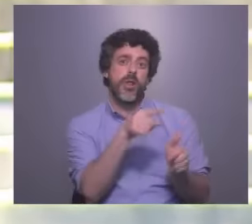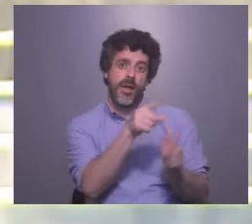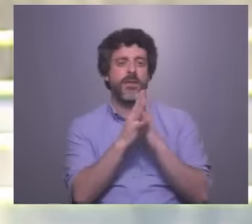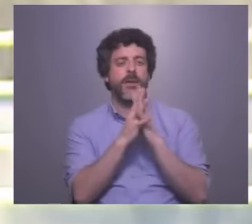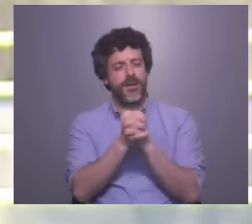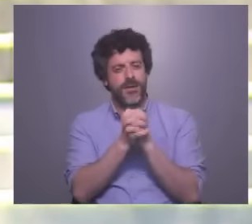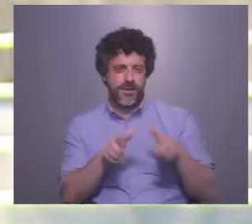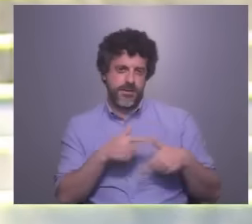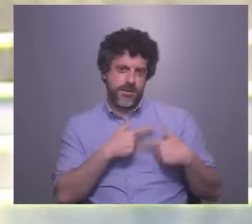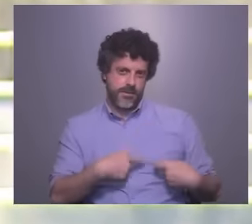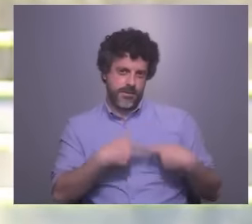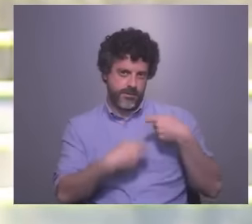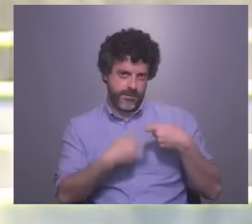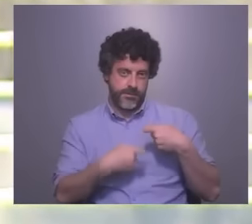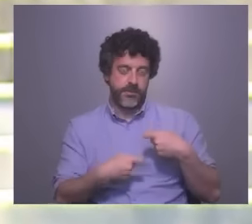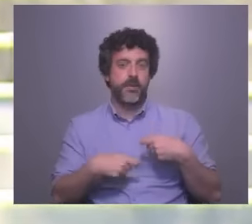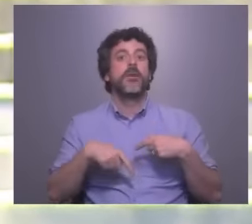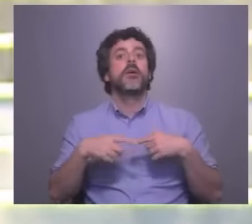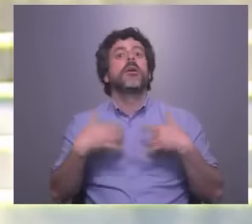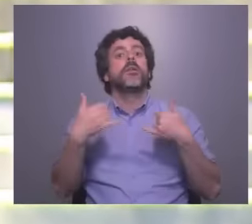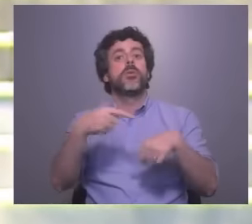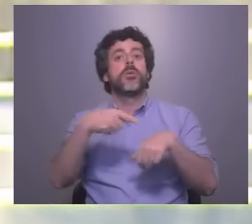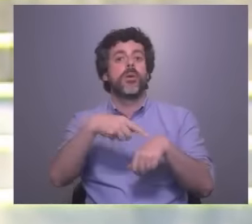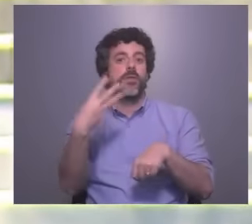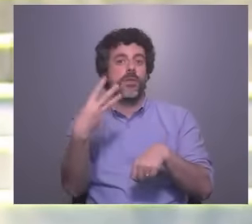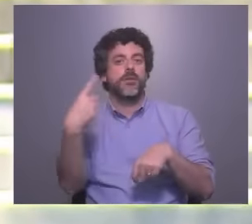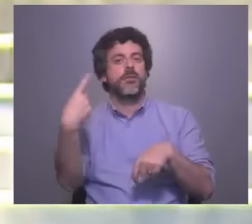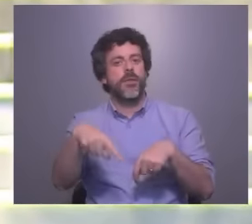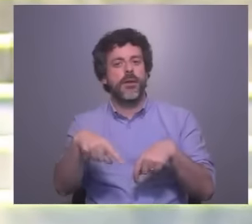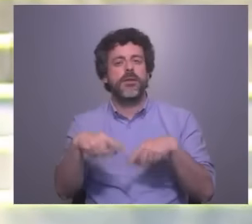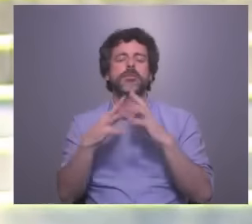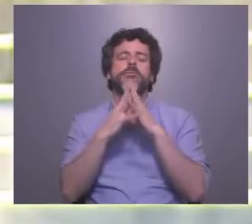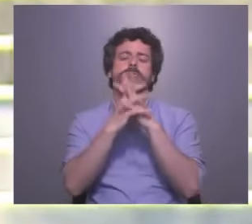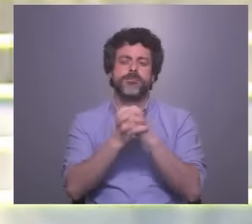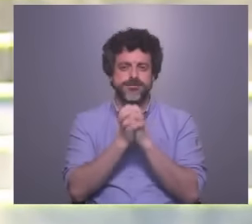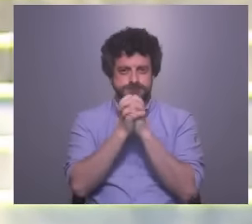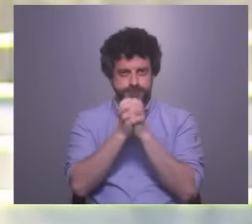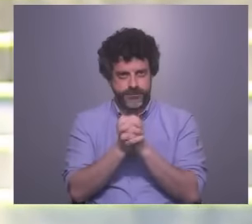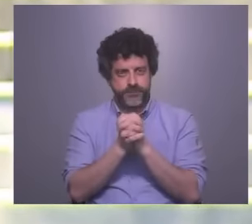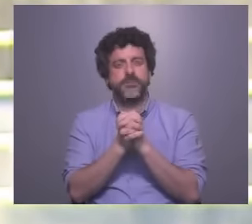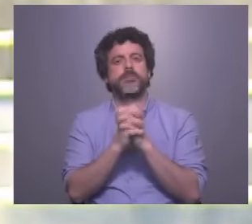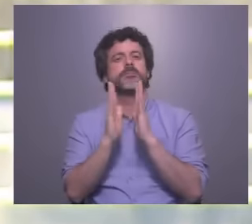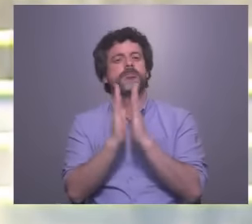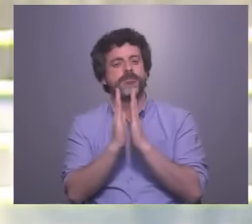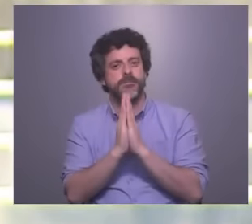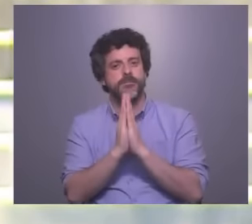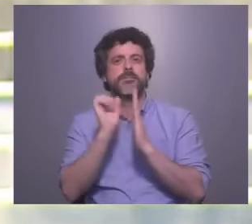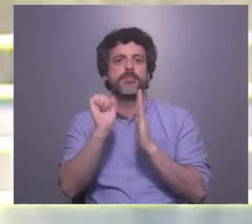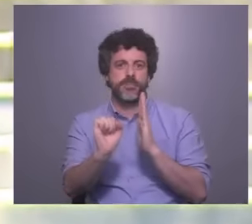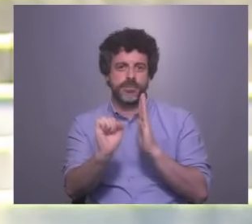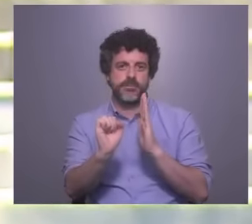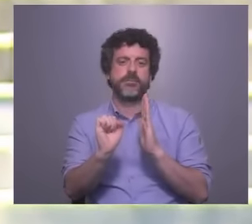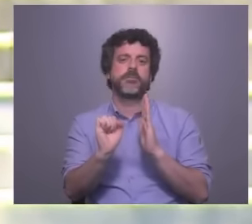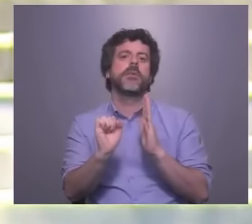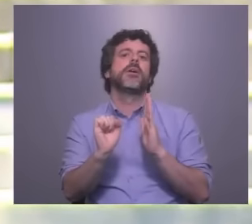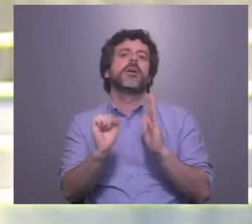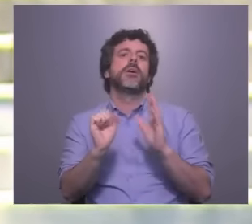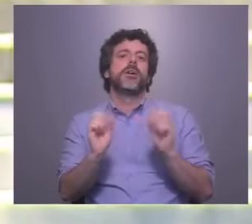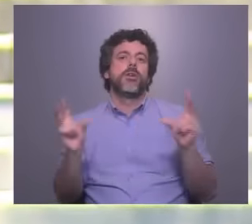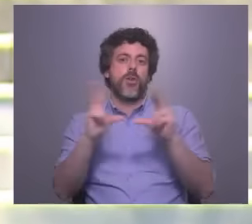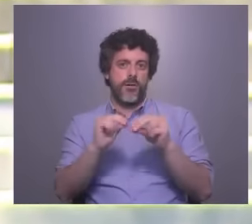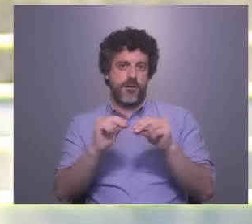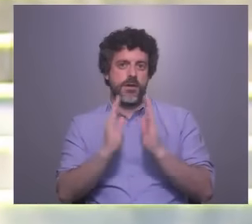da Santíssima Trindade. Às 14 horas, a hora de reparação ao Imaculado Coração de Maria, na Capelinha